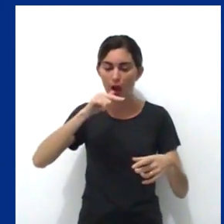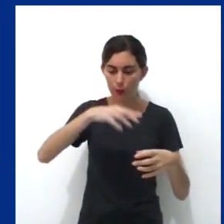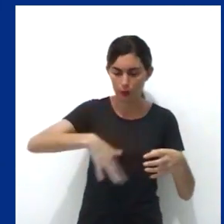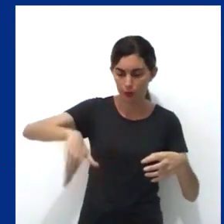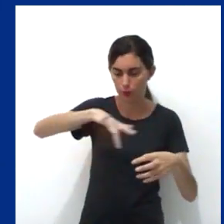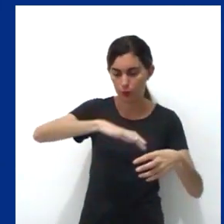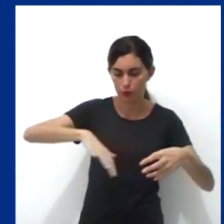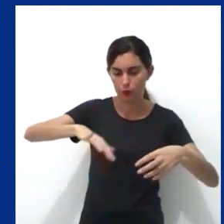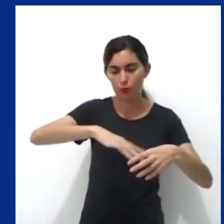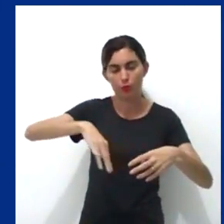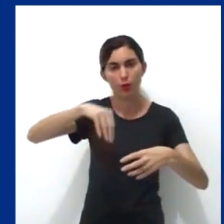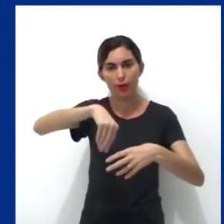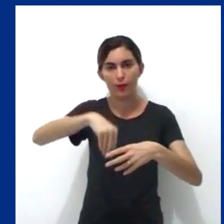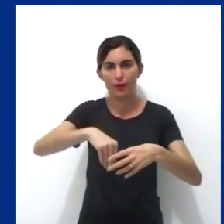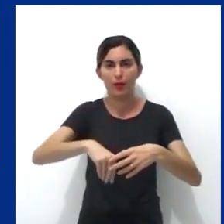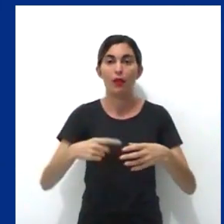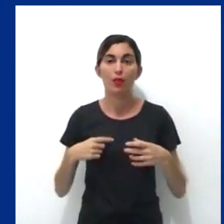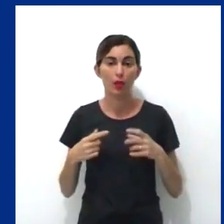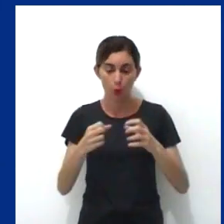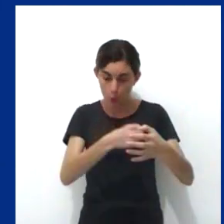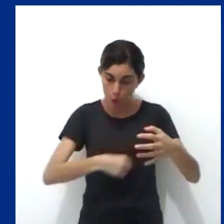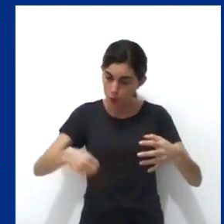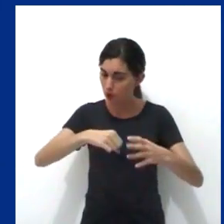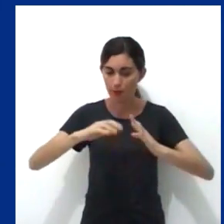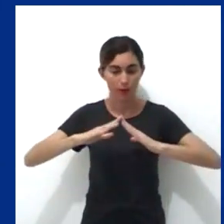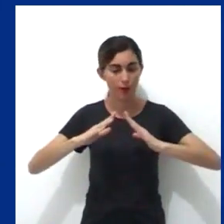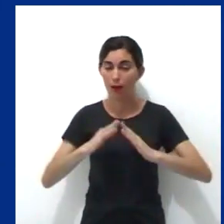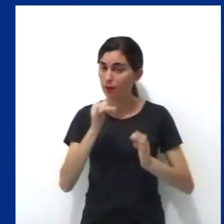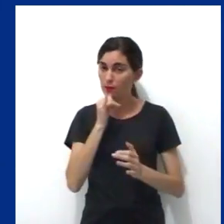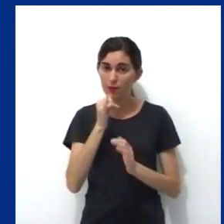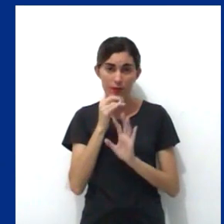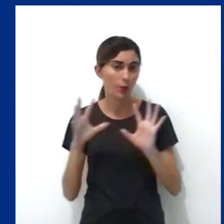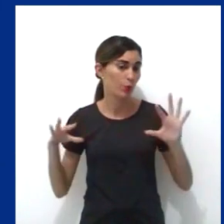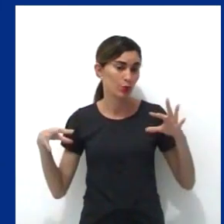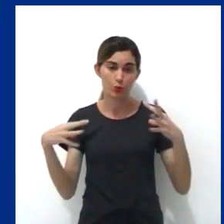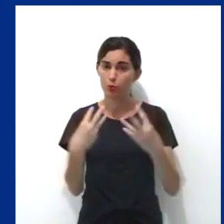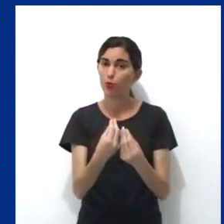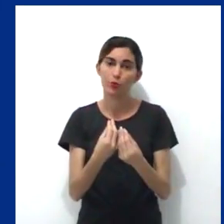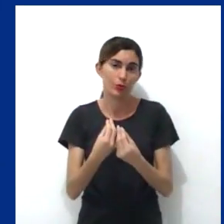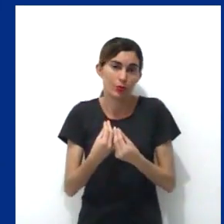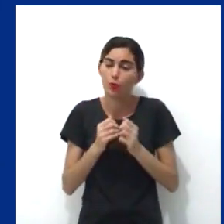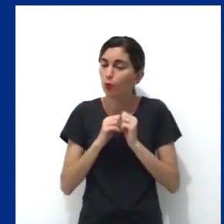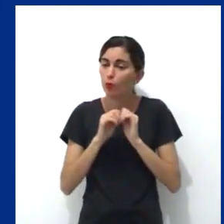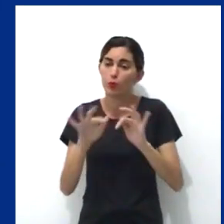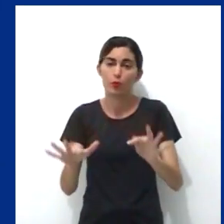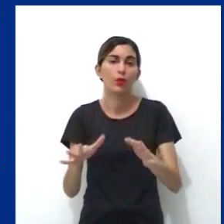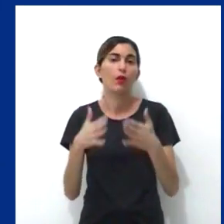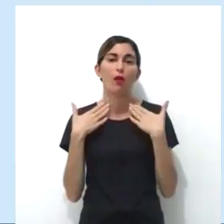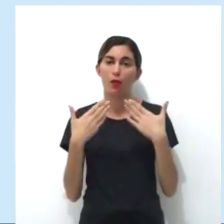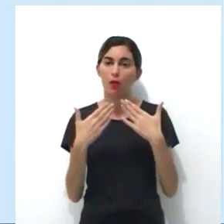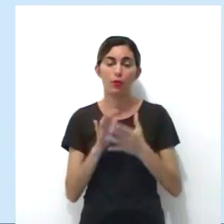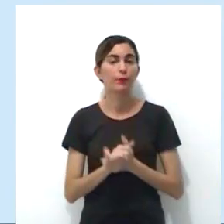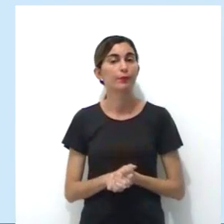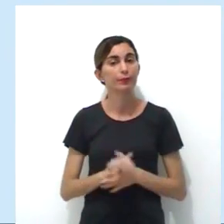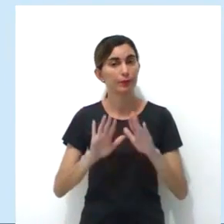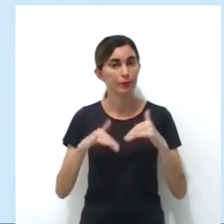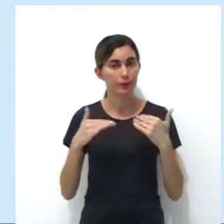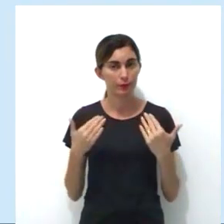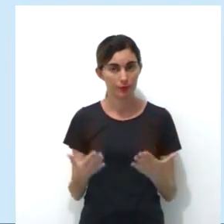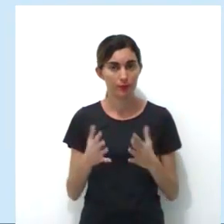se propagando pelo metal, né? Então, a passagem do calor da chama para a panela é a